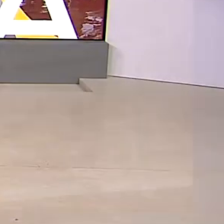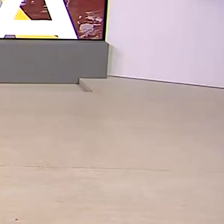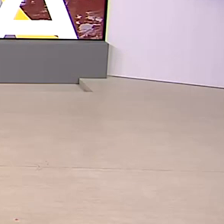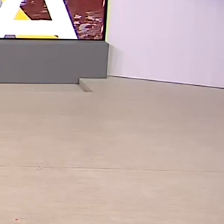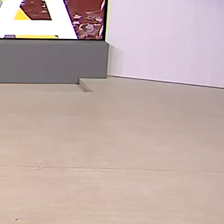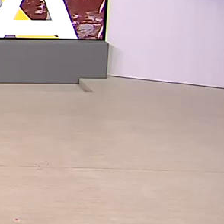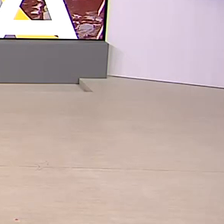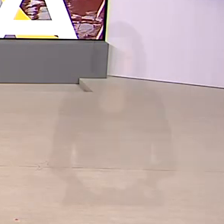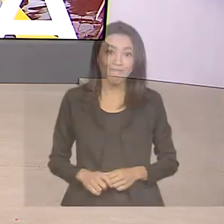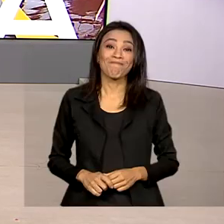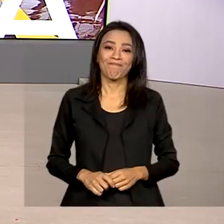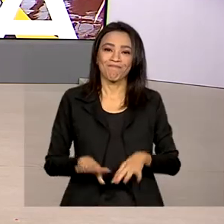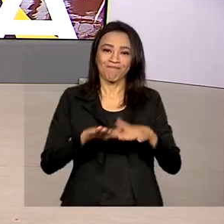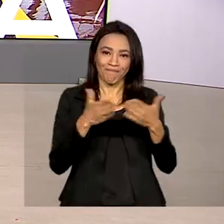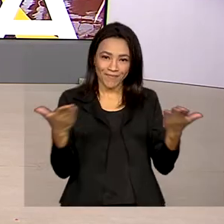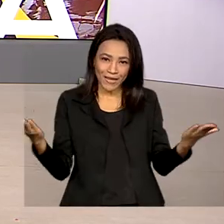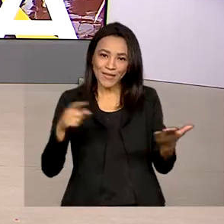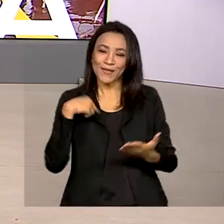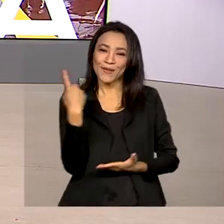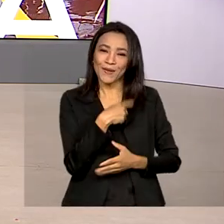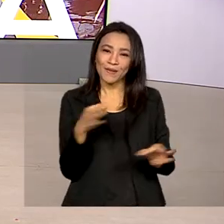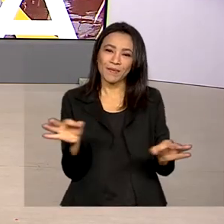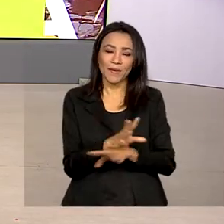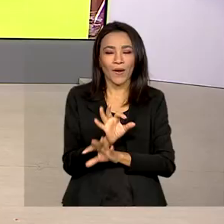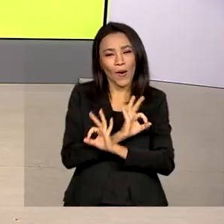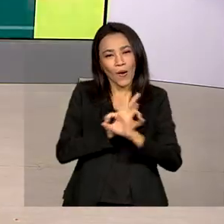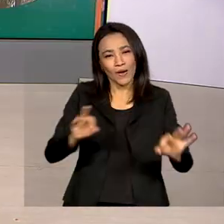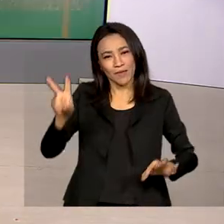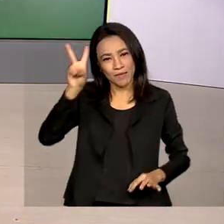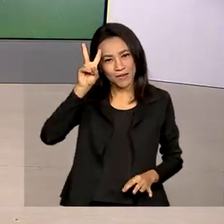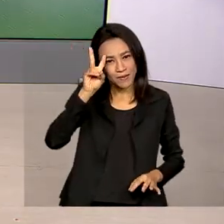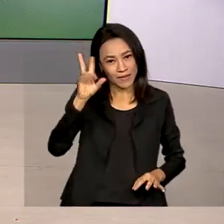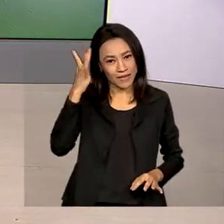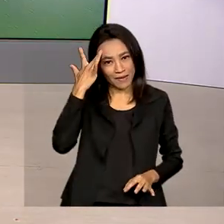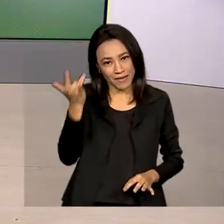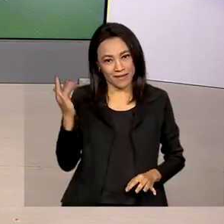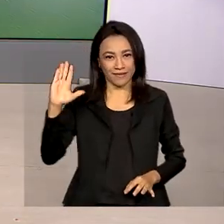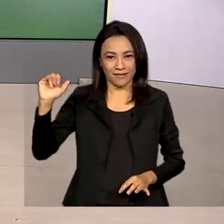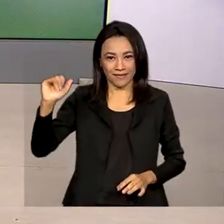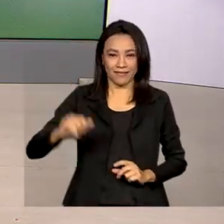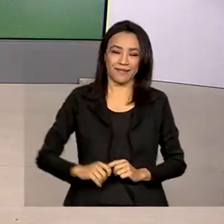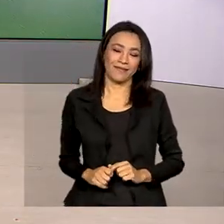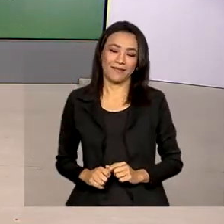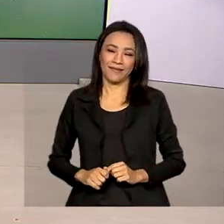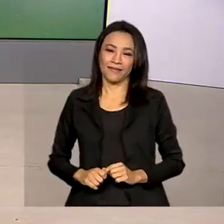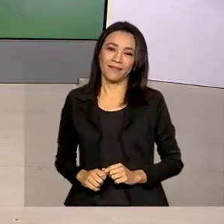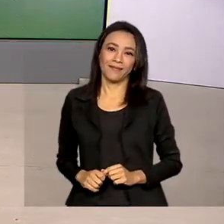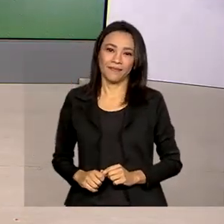É isso, a gente fica por aqui. Uma ótima segunda-feira para você e até amanhã. Tchau!